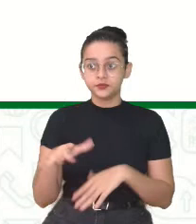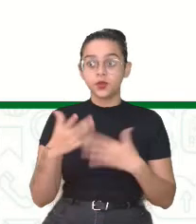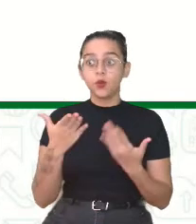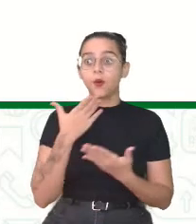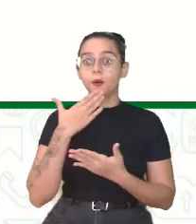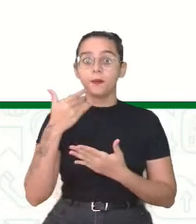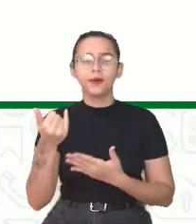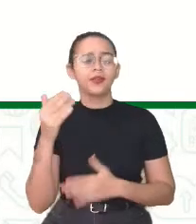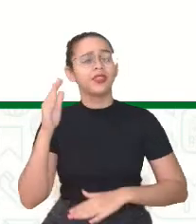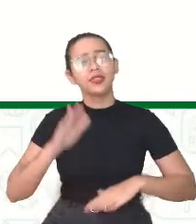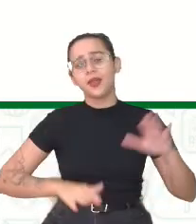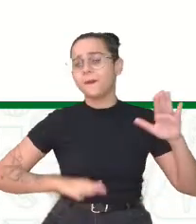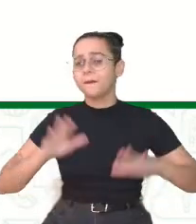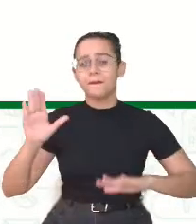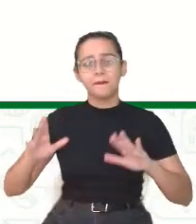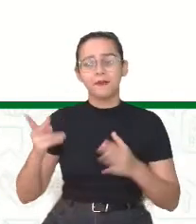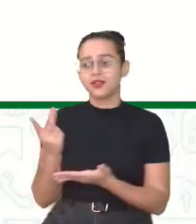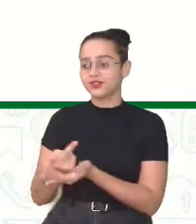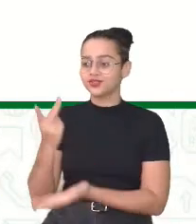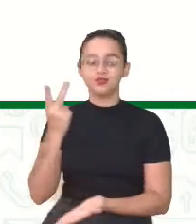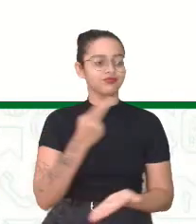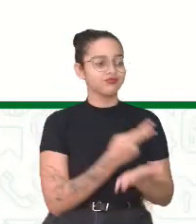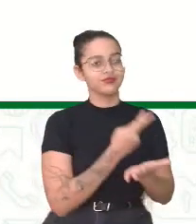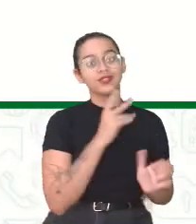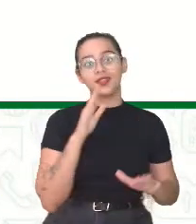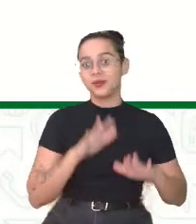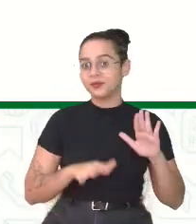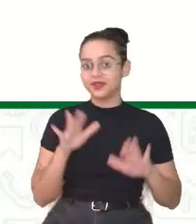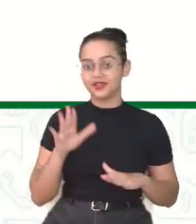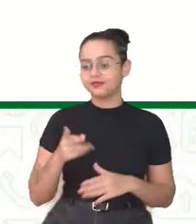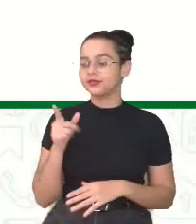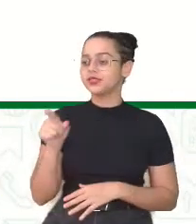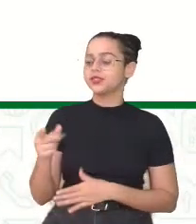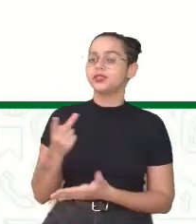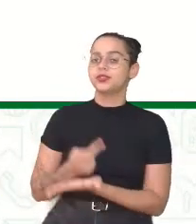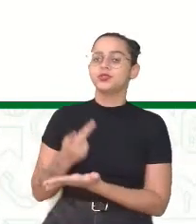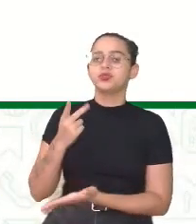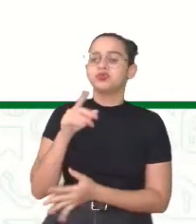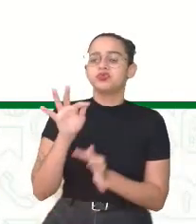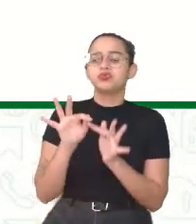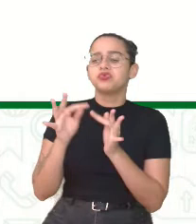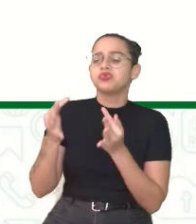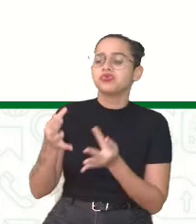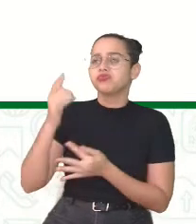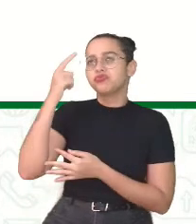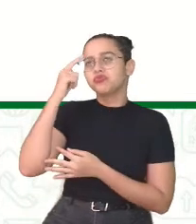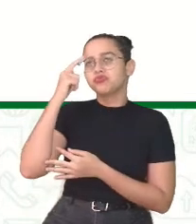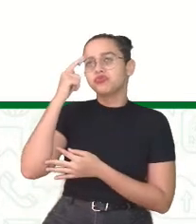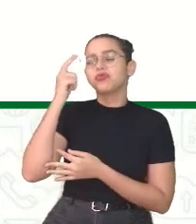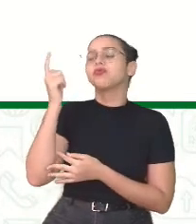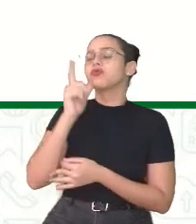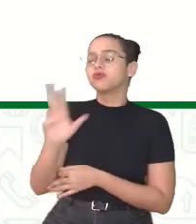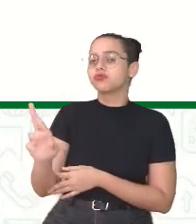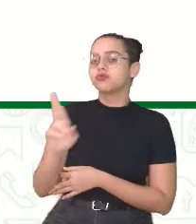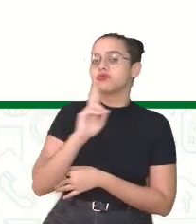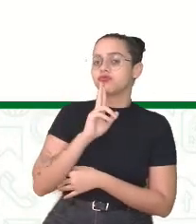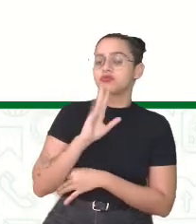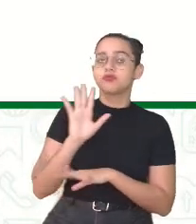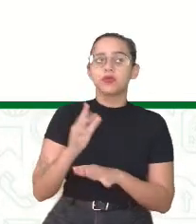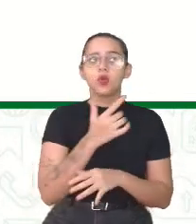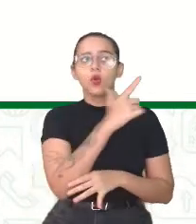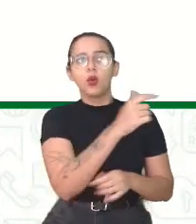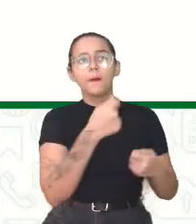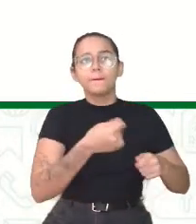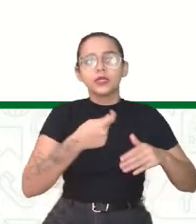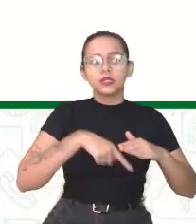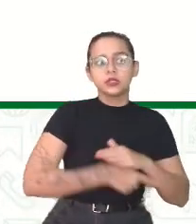o melhor? Depende das situações. Existem situações que um simples cálculo mental já me dá a resposta. Tem outros que eu preciso ser